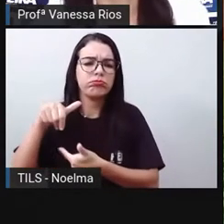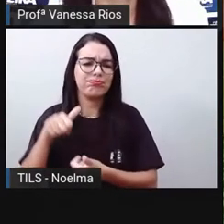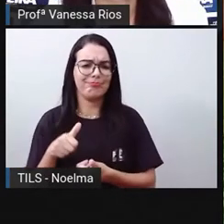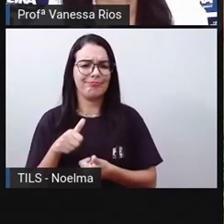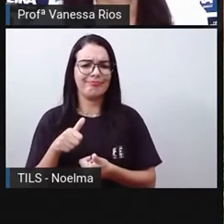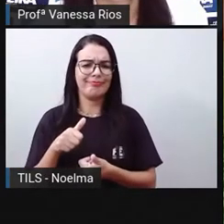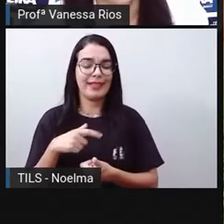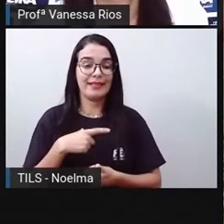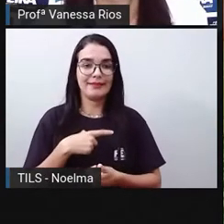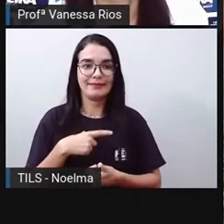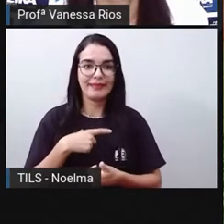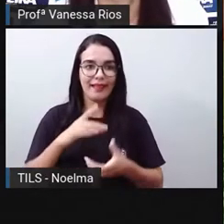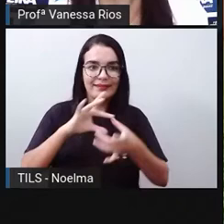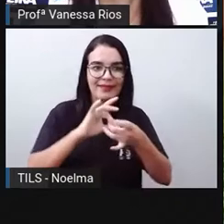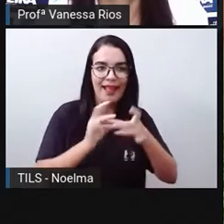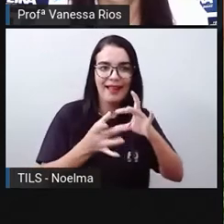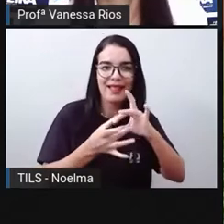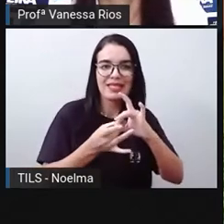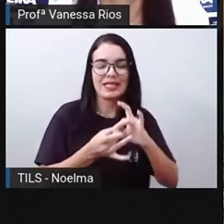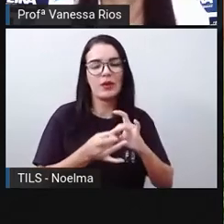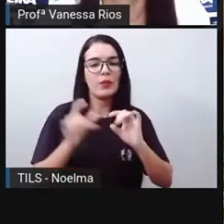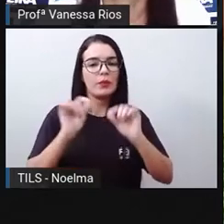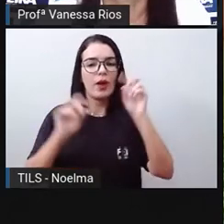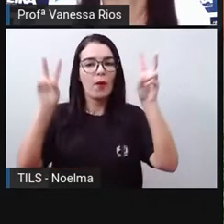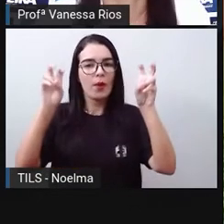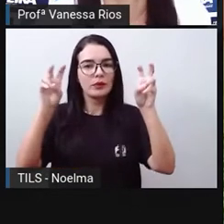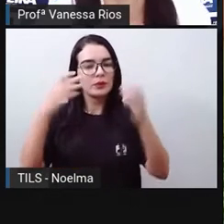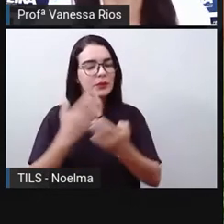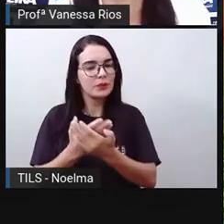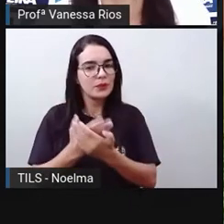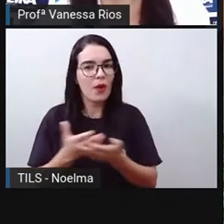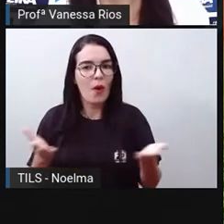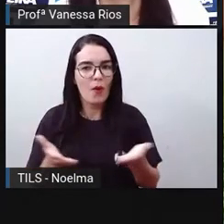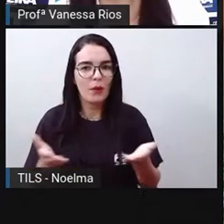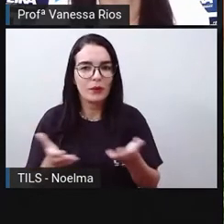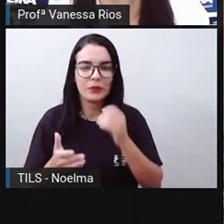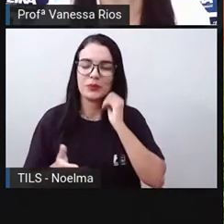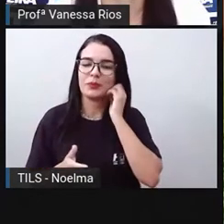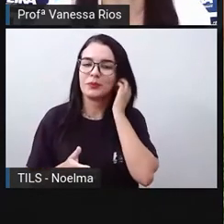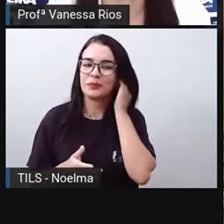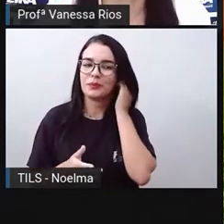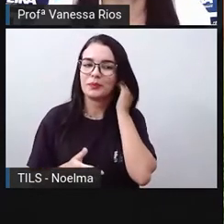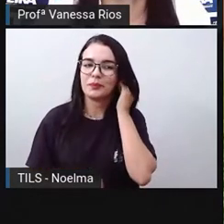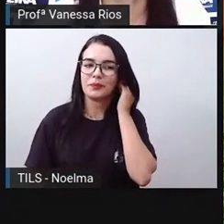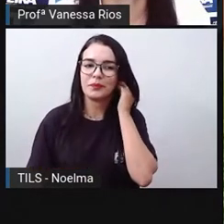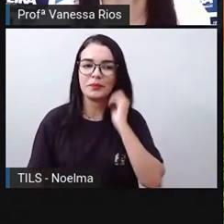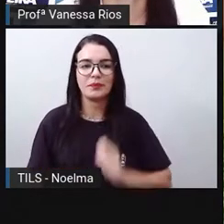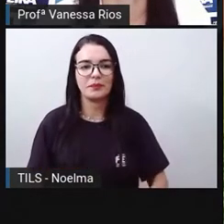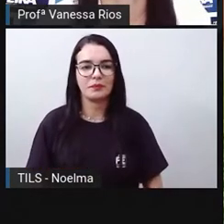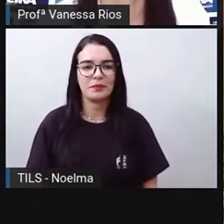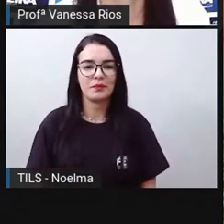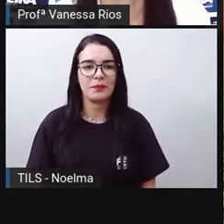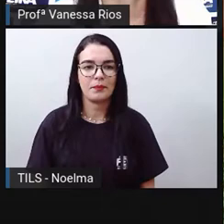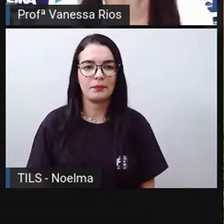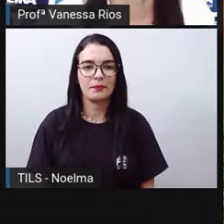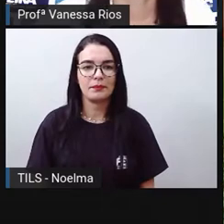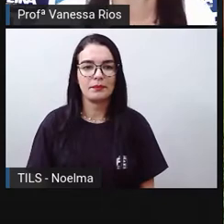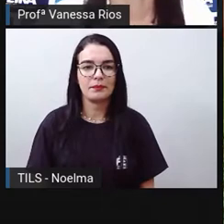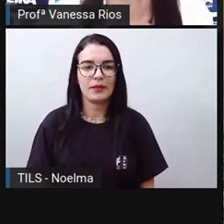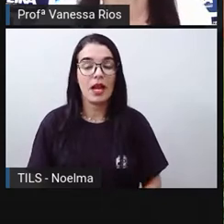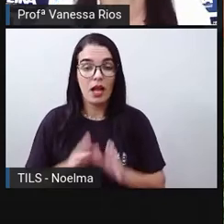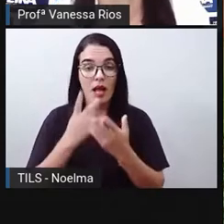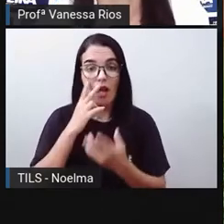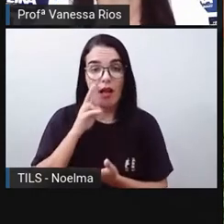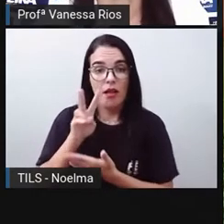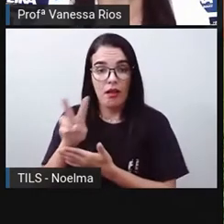inteiramente relacionado com o assunto que a gente vai estudar, já que é distúrbios alimentares o nosso tema. Então, quando a